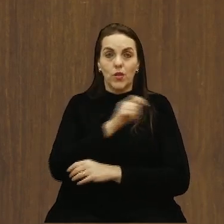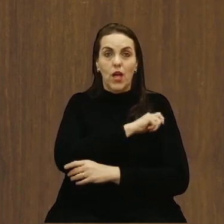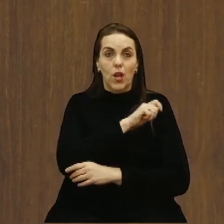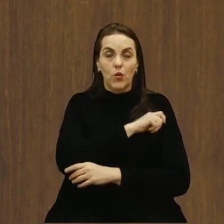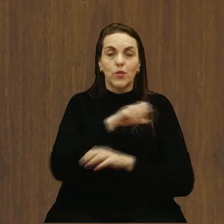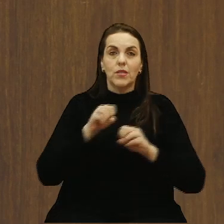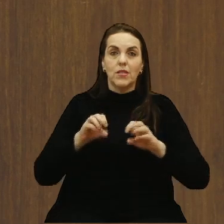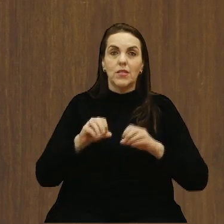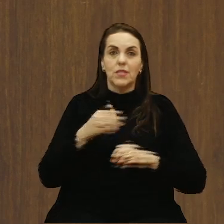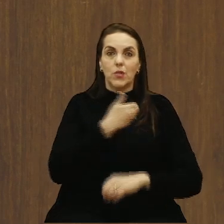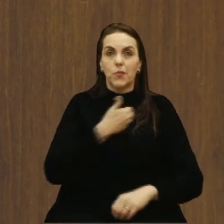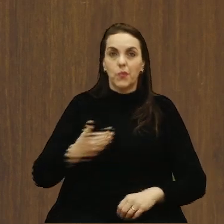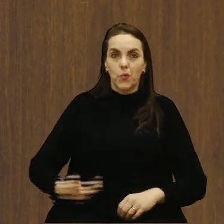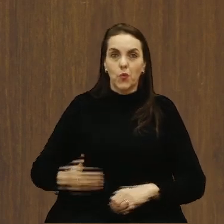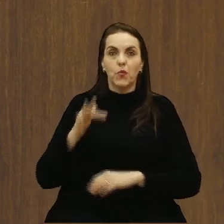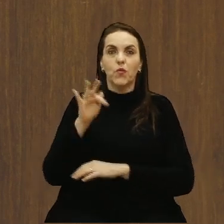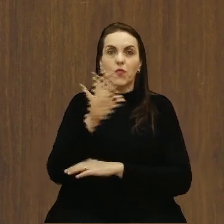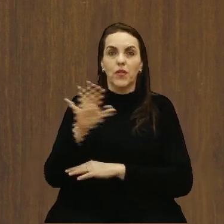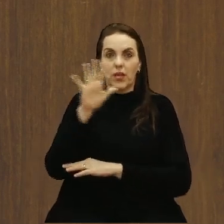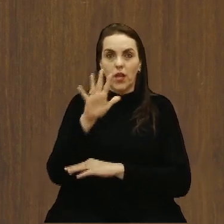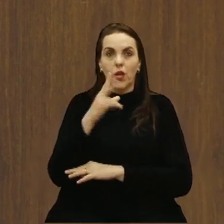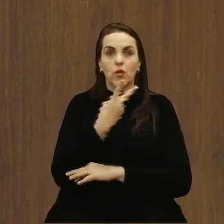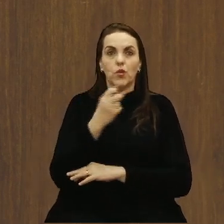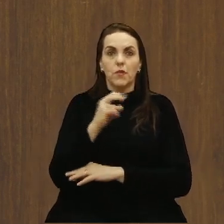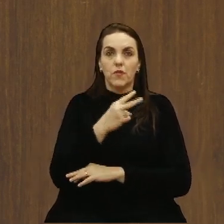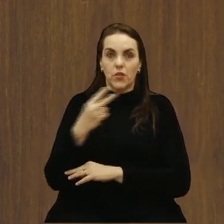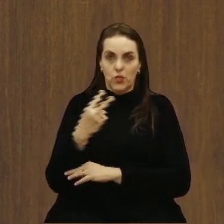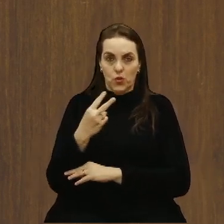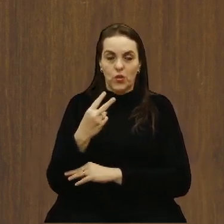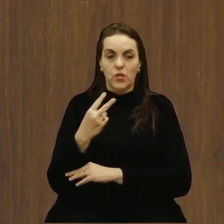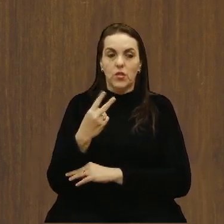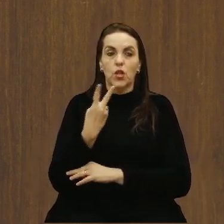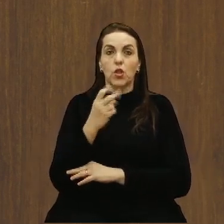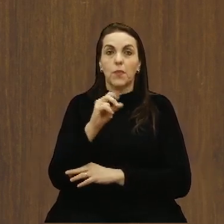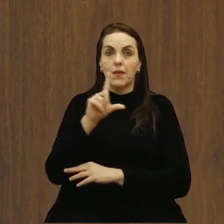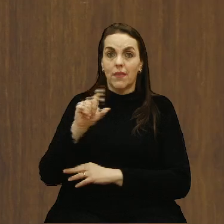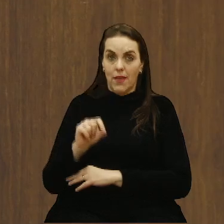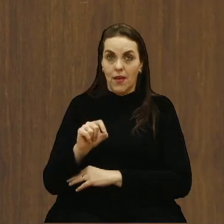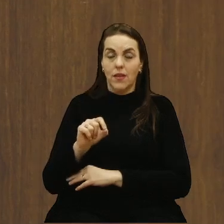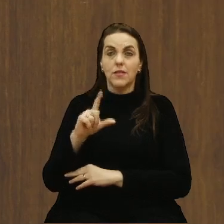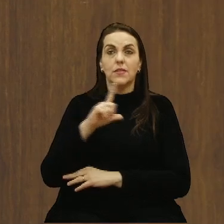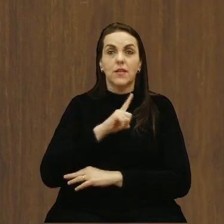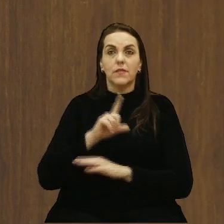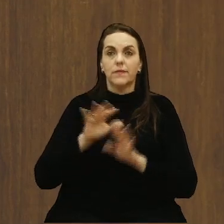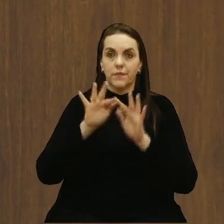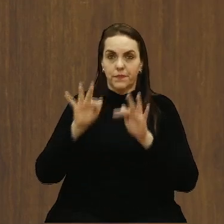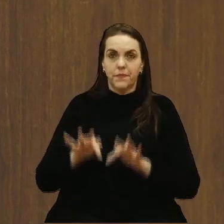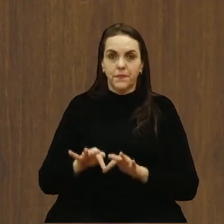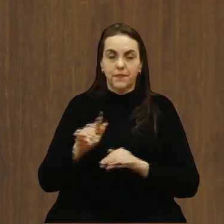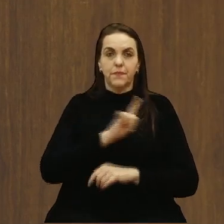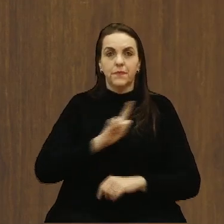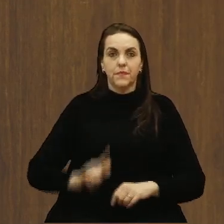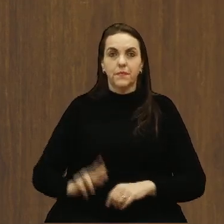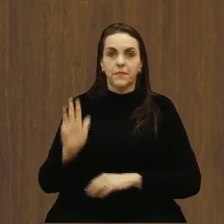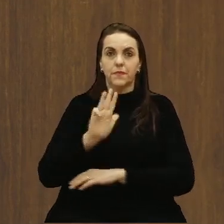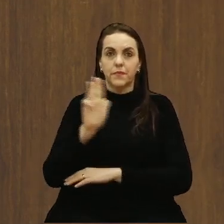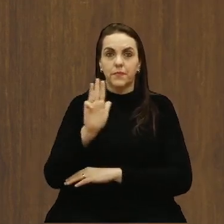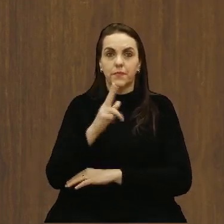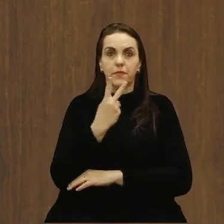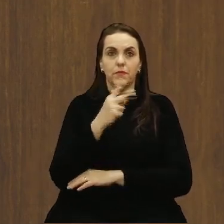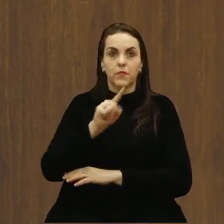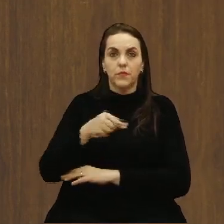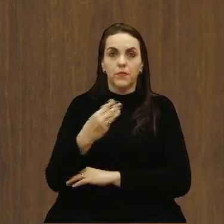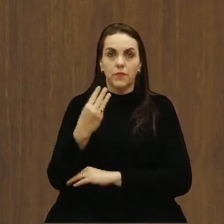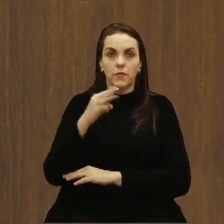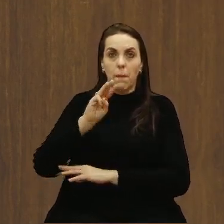público federal em 2022. Em 2010, nós finalizamos o governo Lula com 2,3